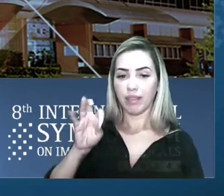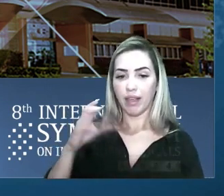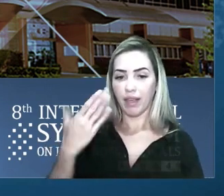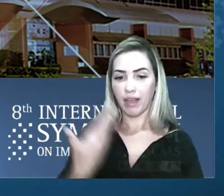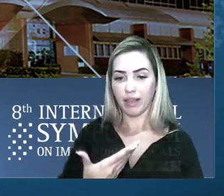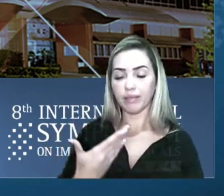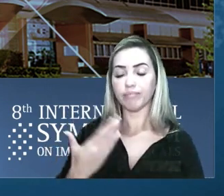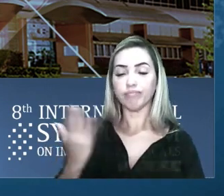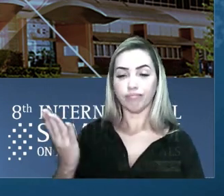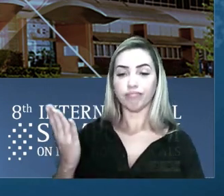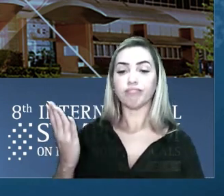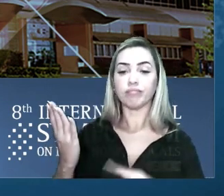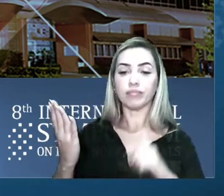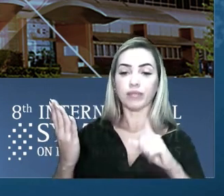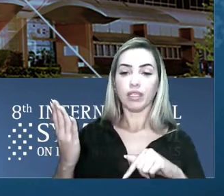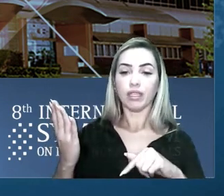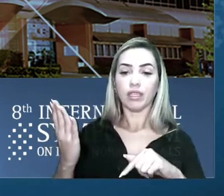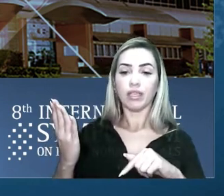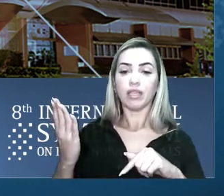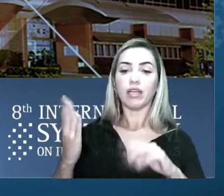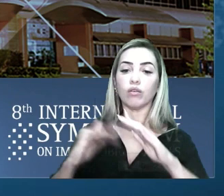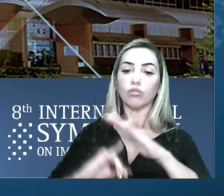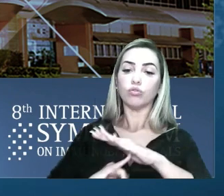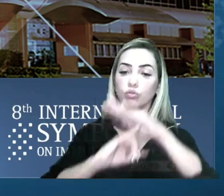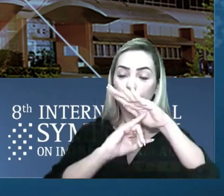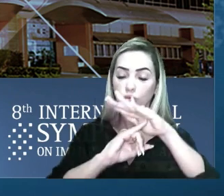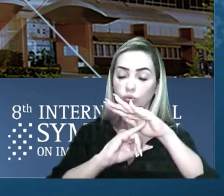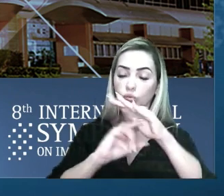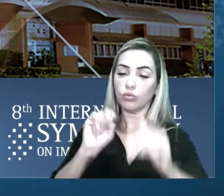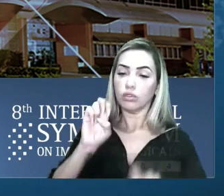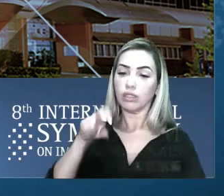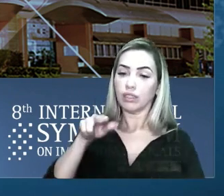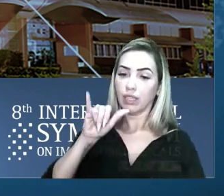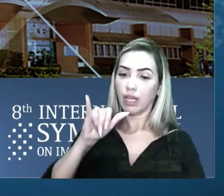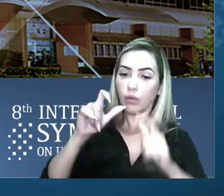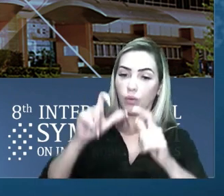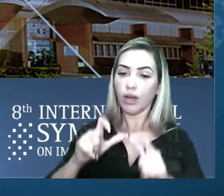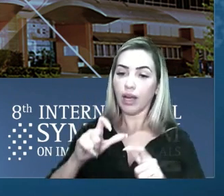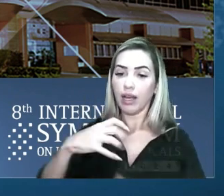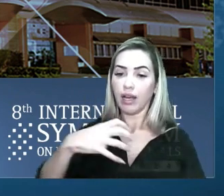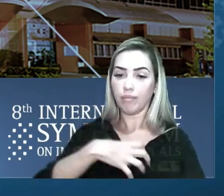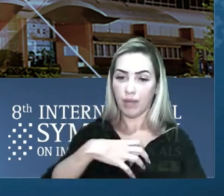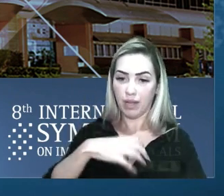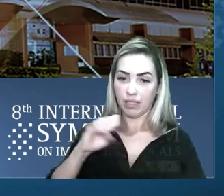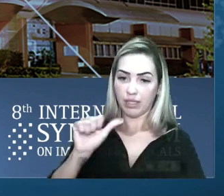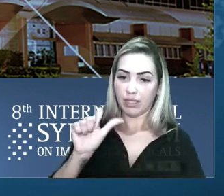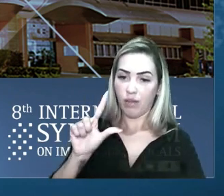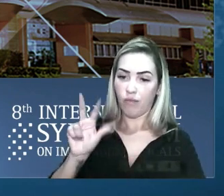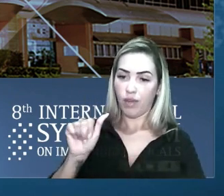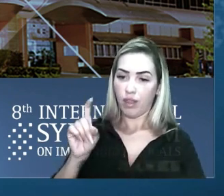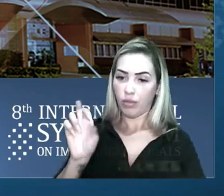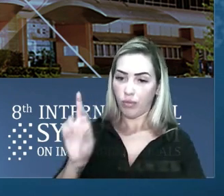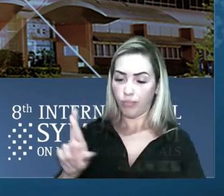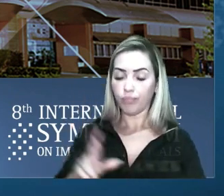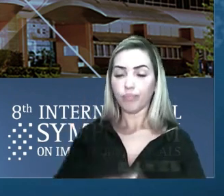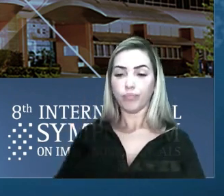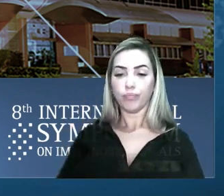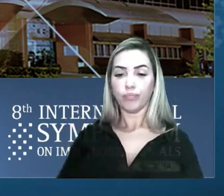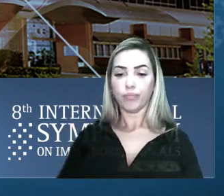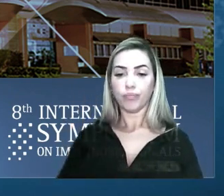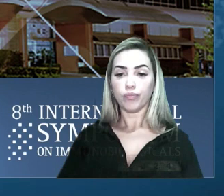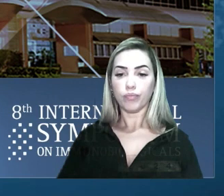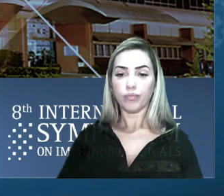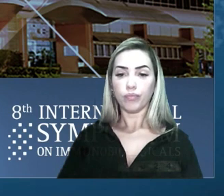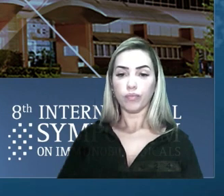Senai Cimatec é um instituto Senai em Salvador, e, como os